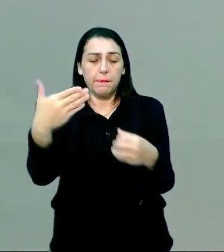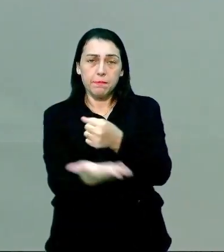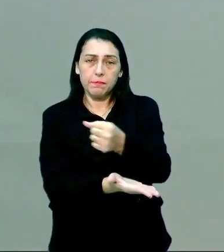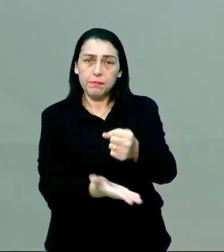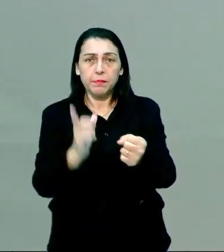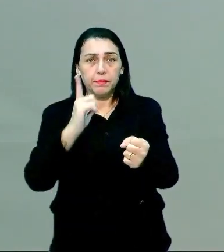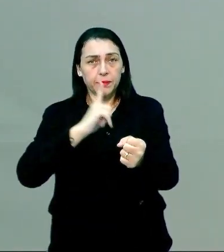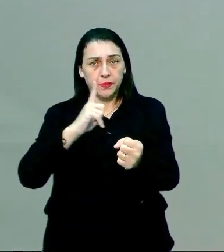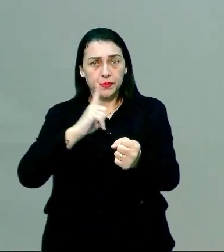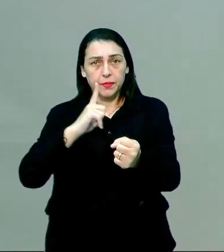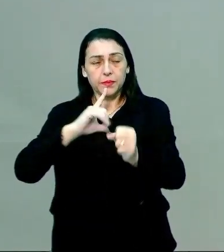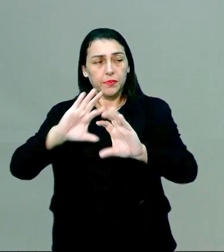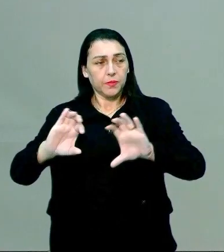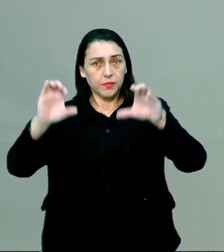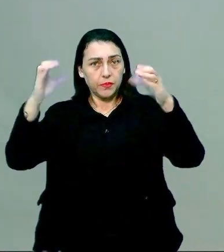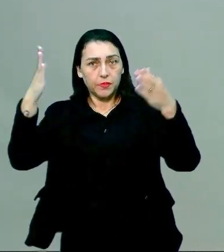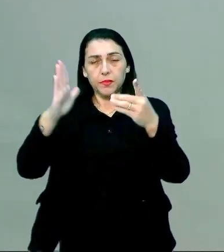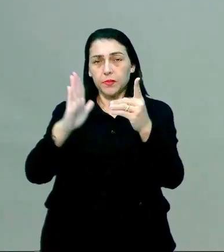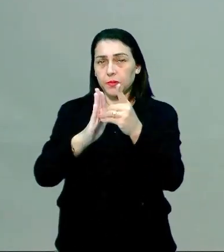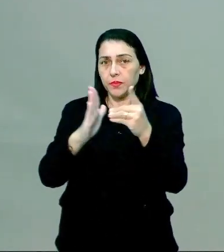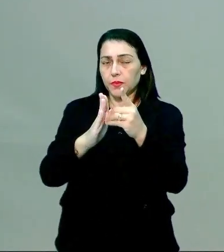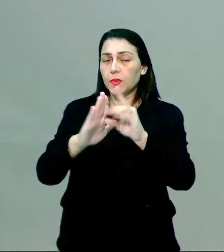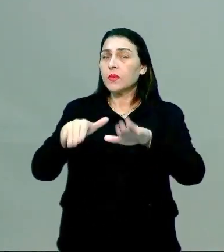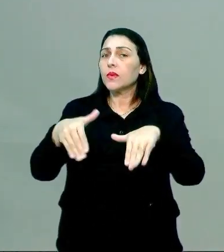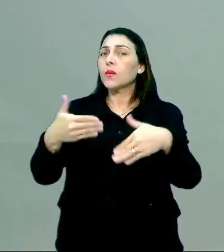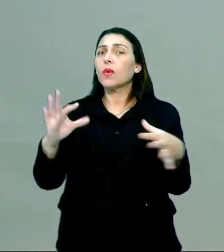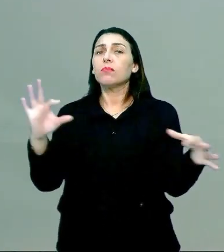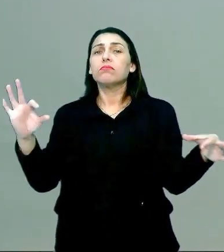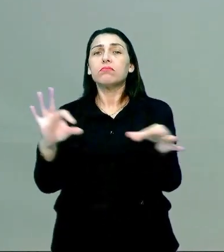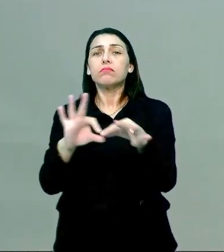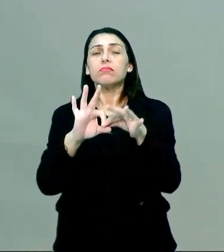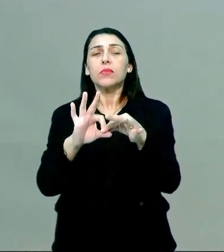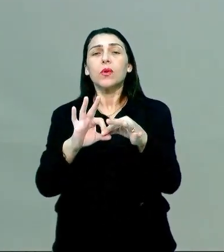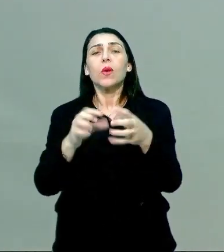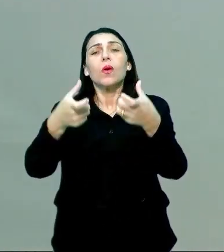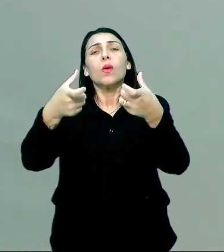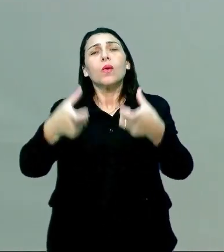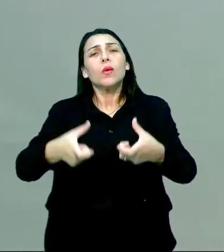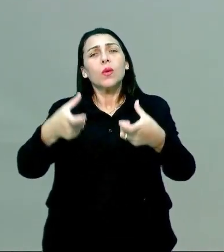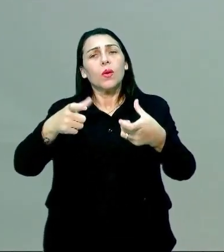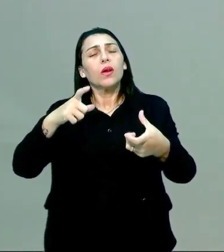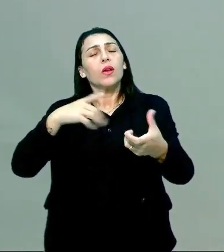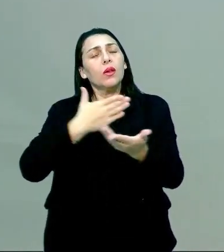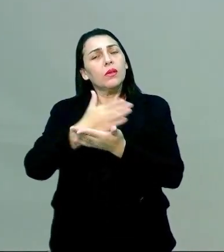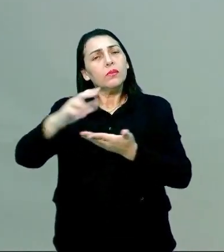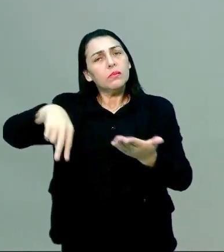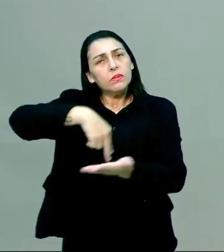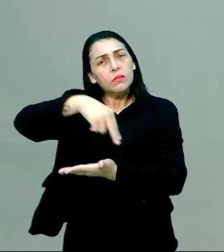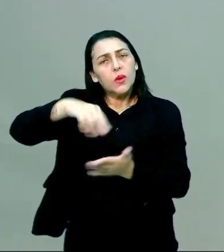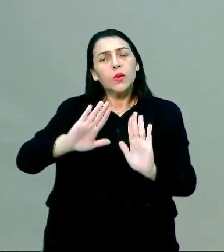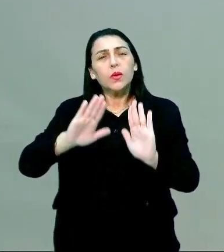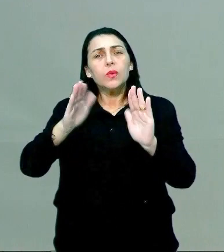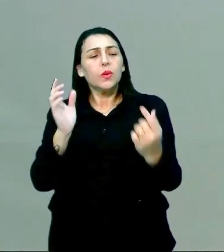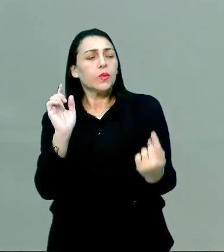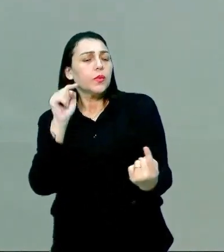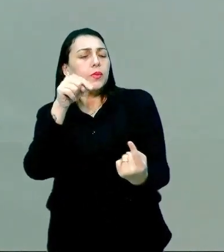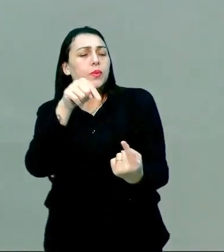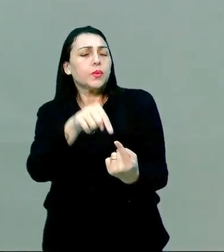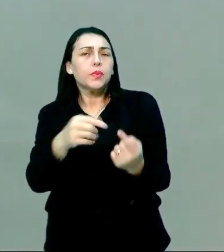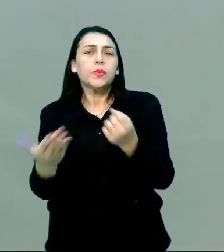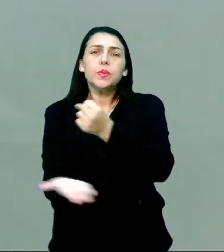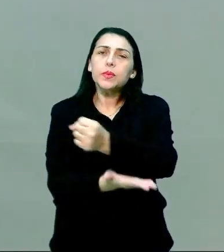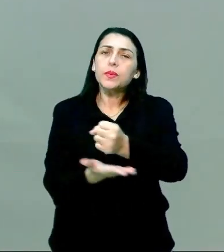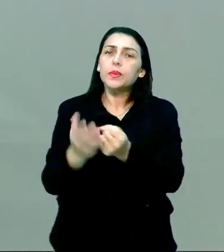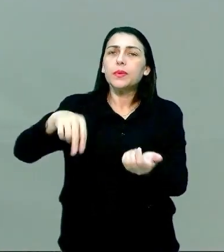dá para as festividades indígenas, onde é que a gente acessa a dança, qual é a fundamentação da